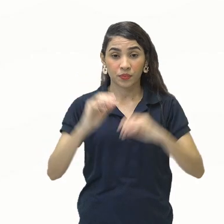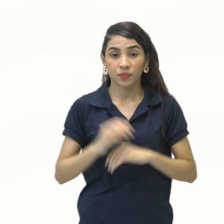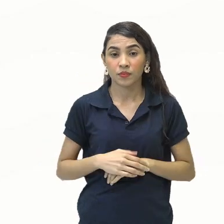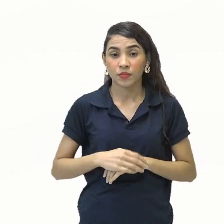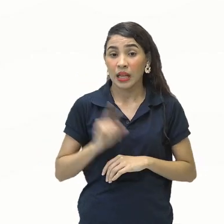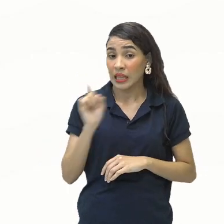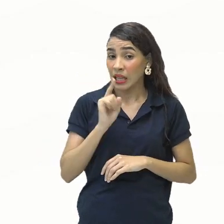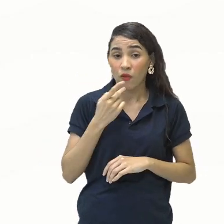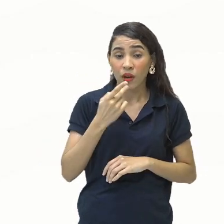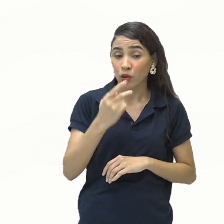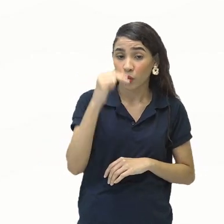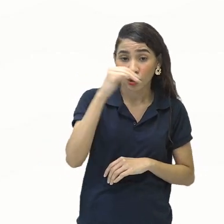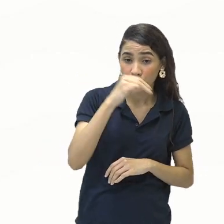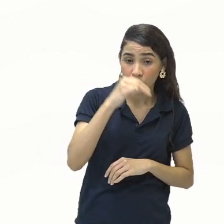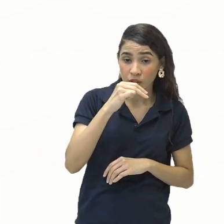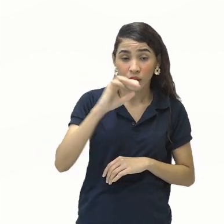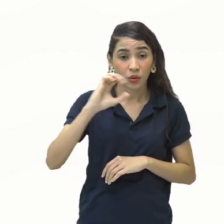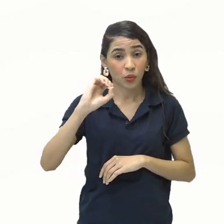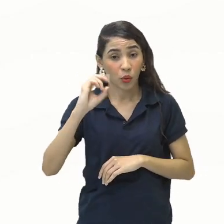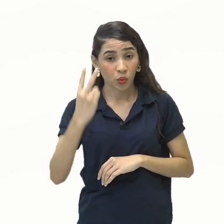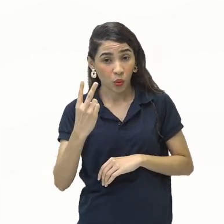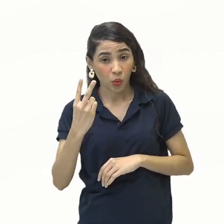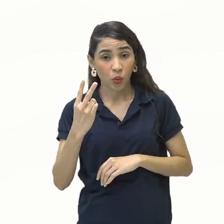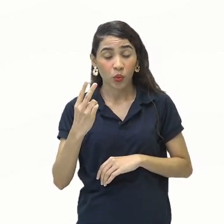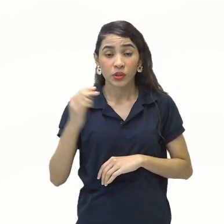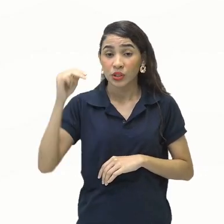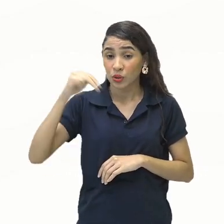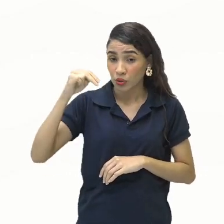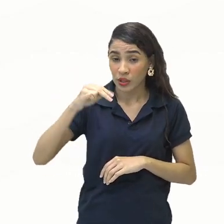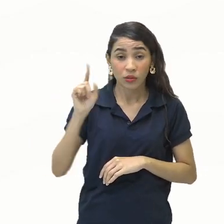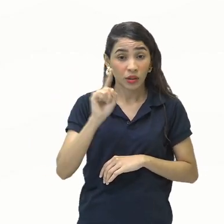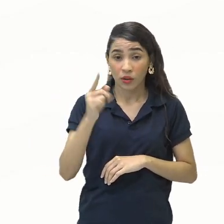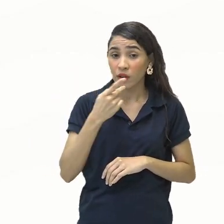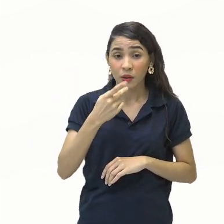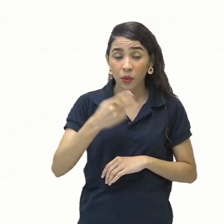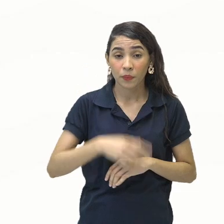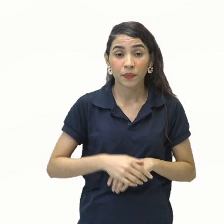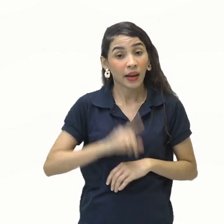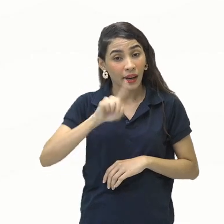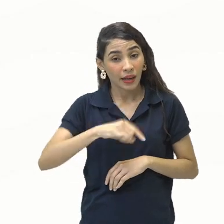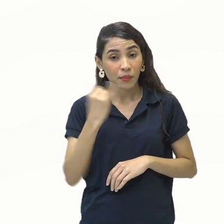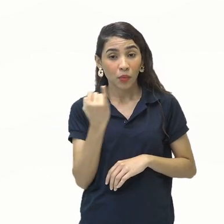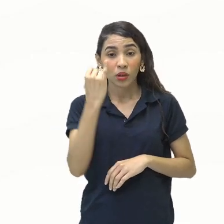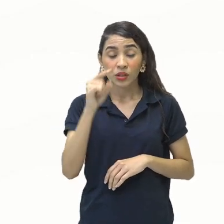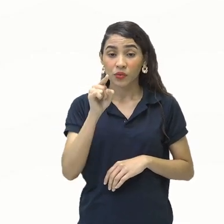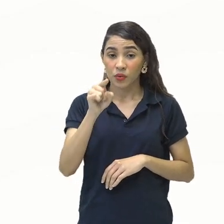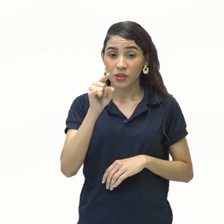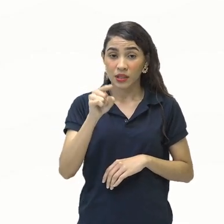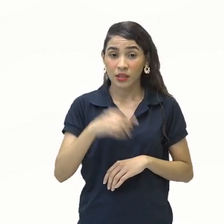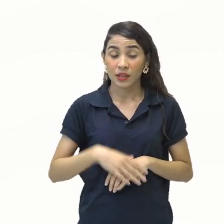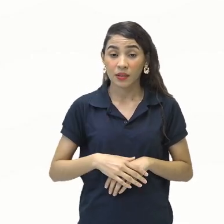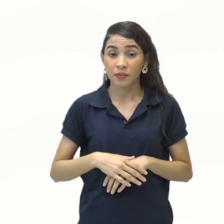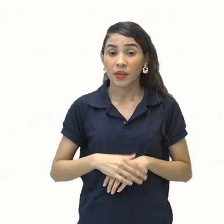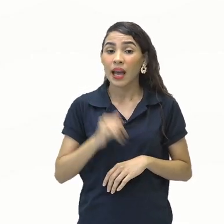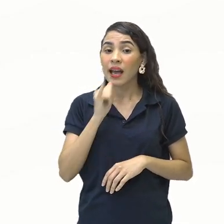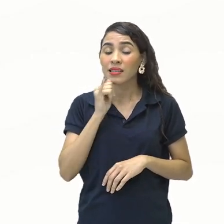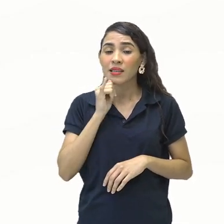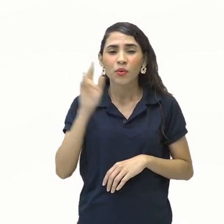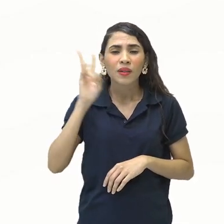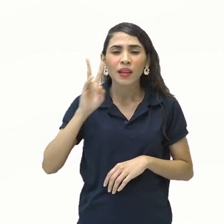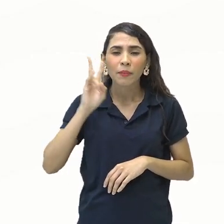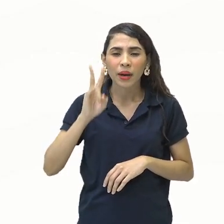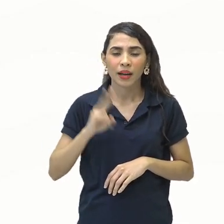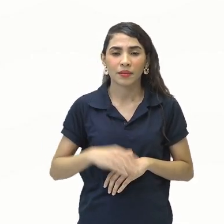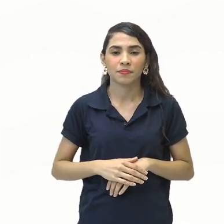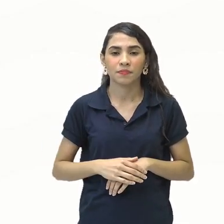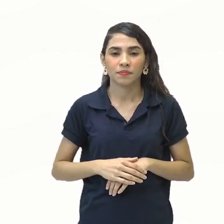entre nitrogênio, entre oxigênio, entre nitrogênio. É muito importante você estar abreviando, marcando